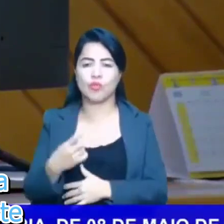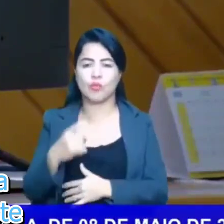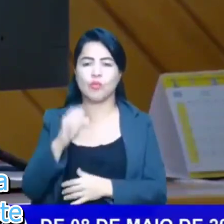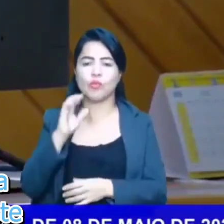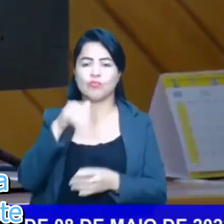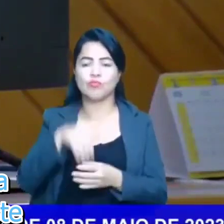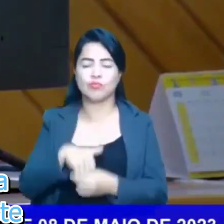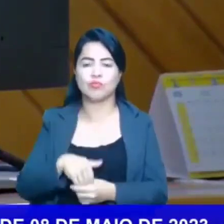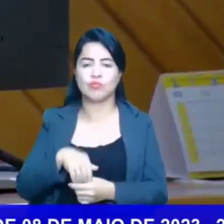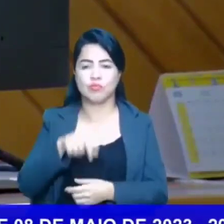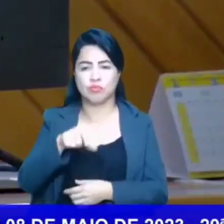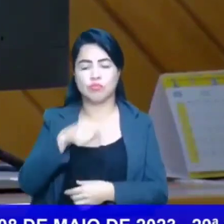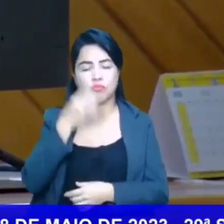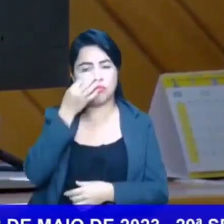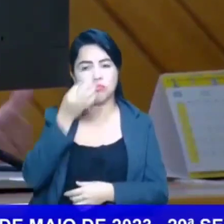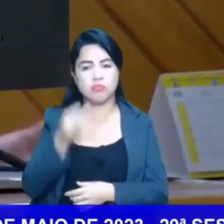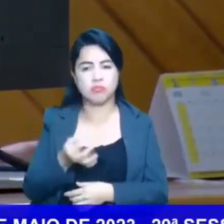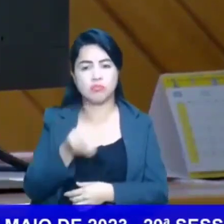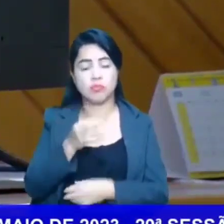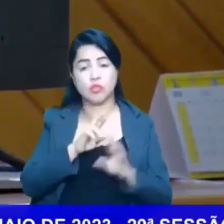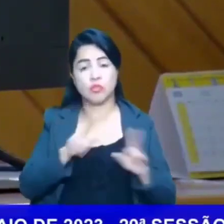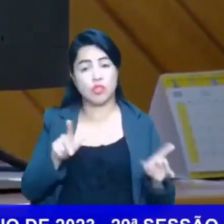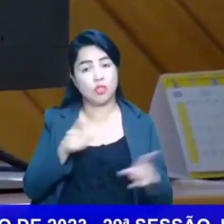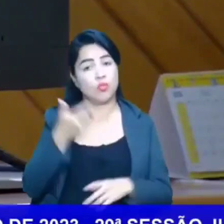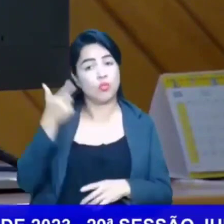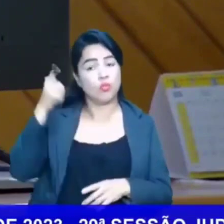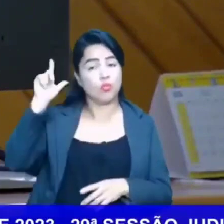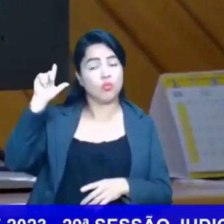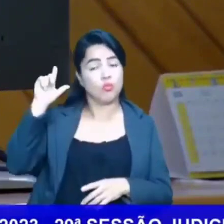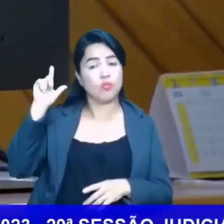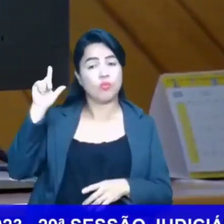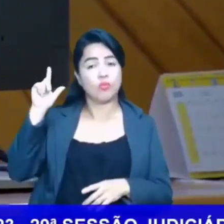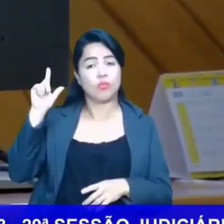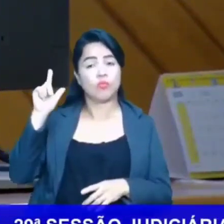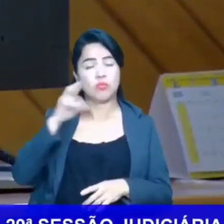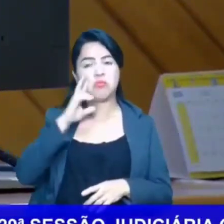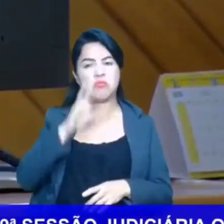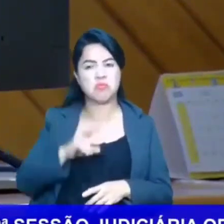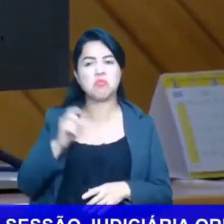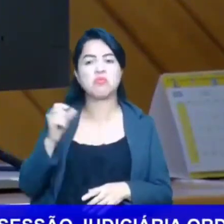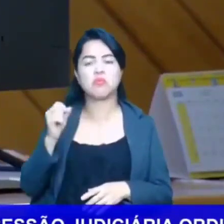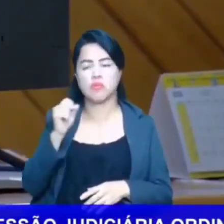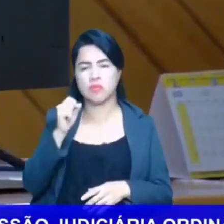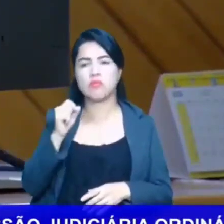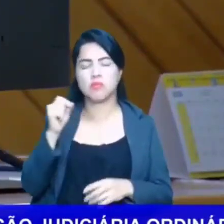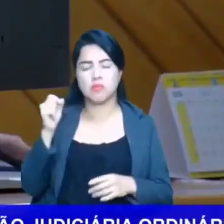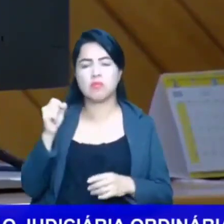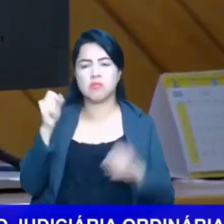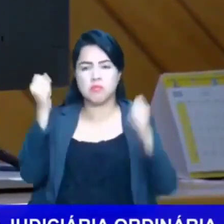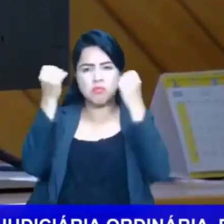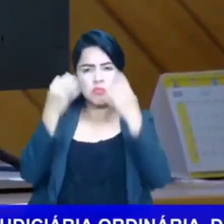Então, sua frente, a tela este do seu caso computador, é diferente fundo, dos outros parede moderada casos, do tribunal. E que ficou bem nítido